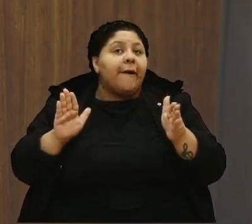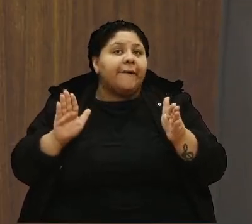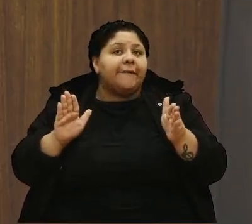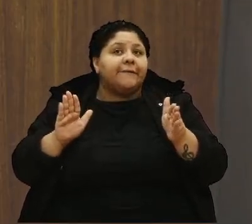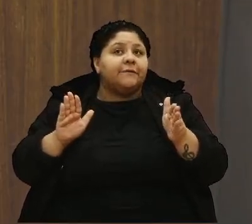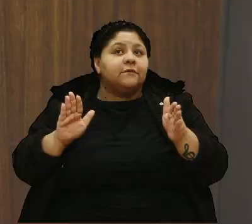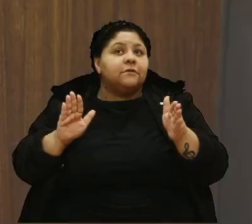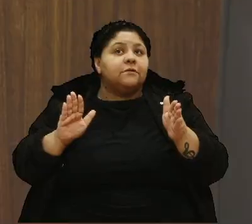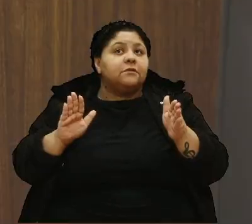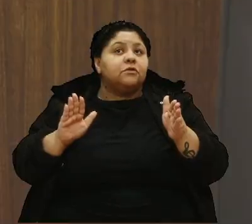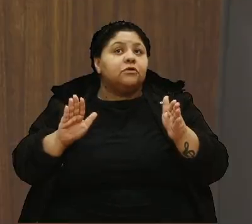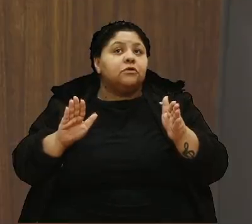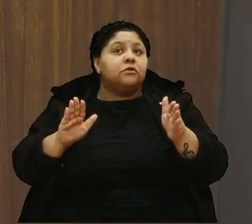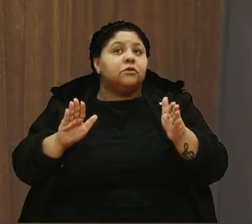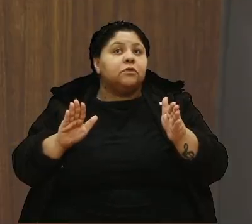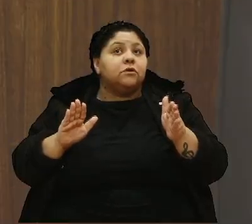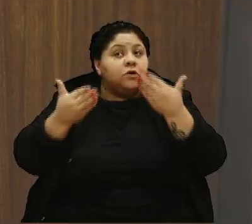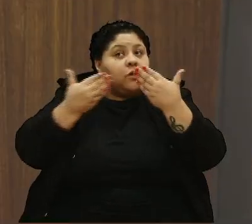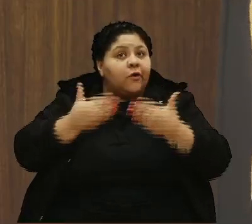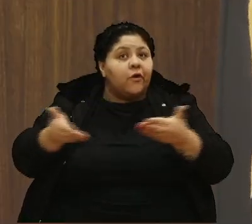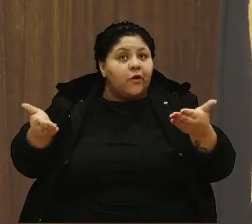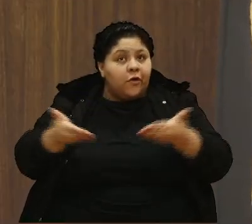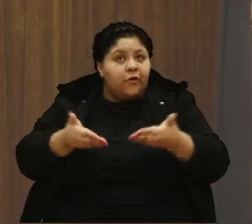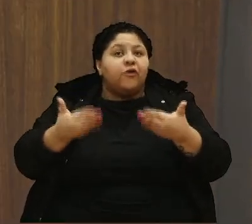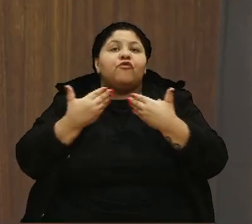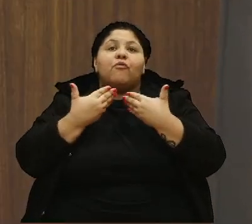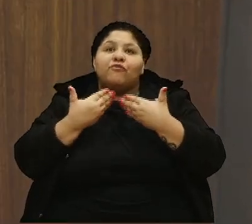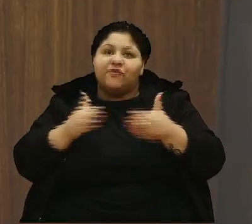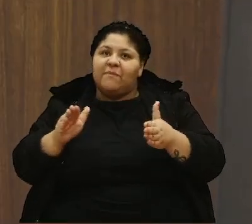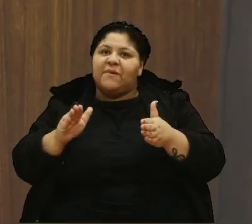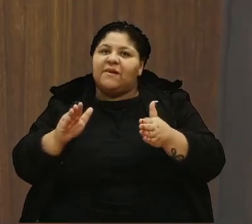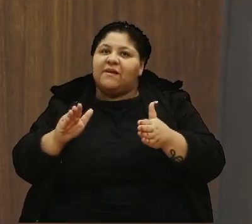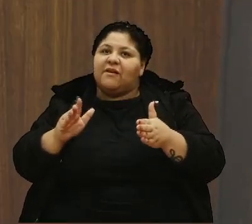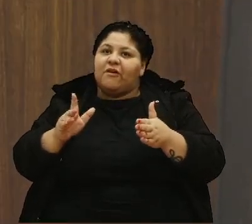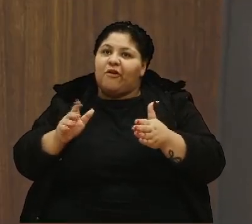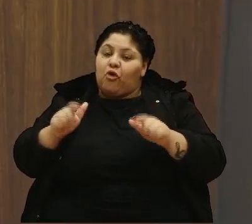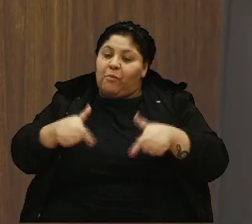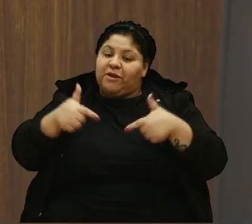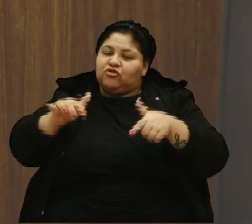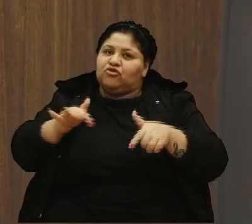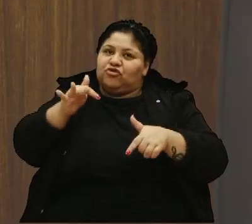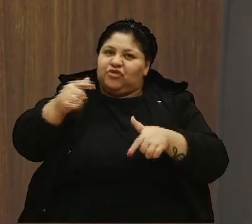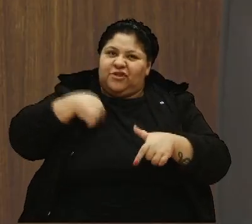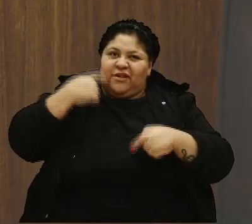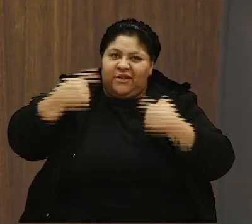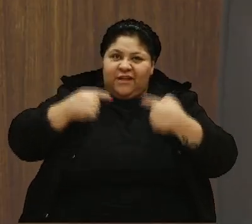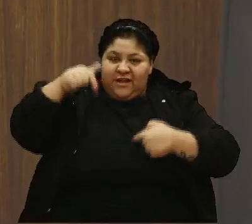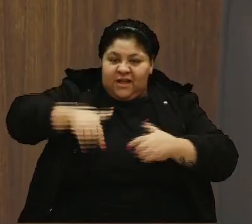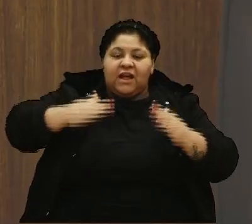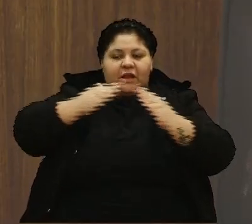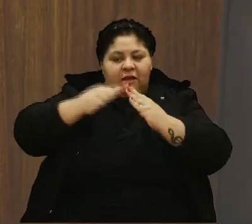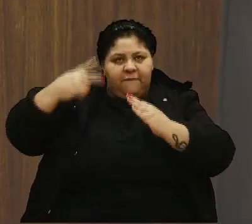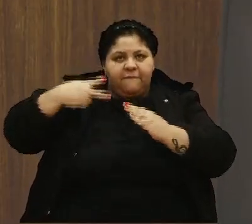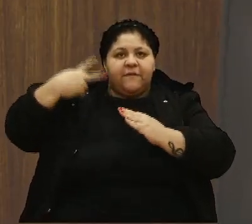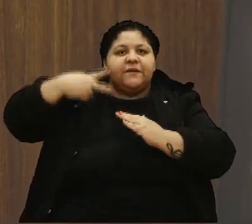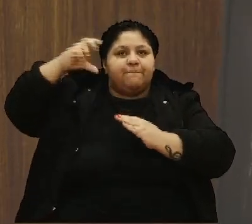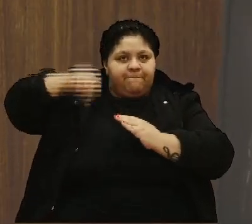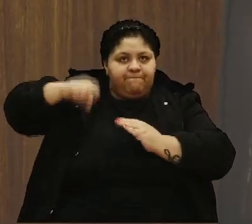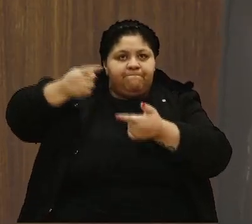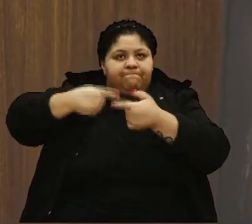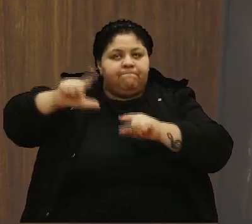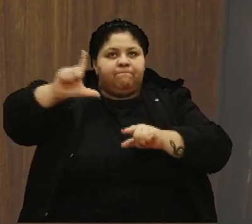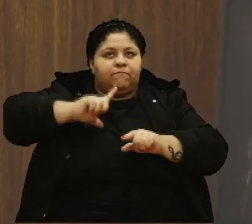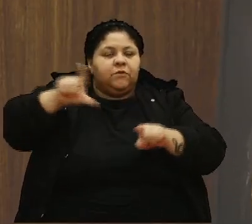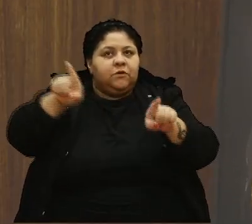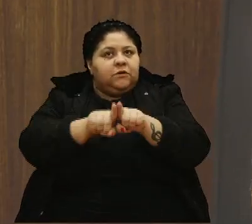estou levantando uma questão. Nós vamos abrir um precedente que eu fico preocupada, porque nós somos uma casa política, sim, mas nós